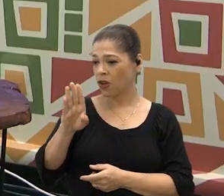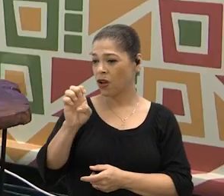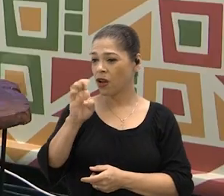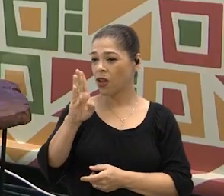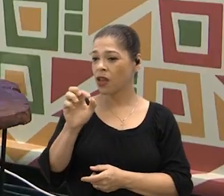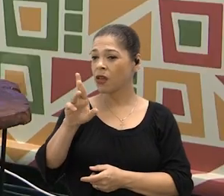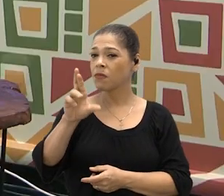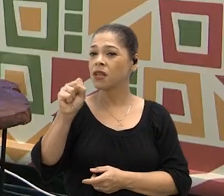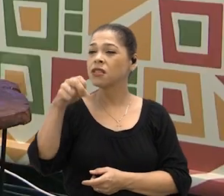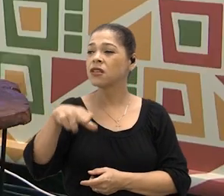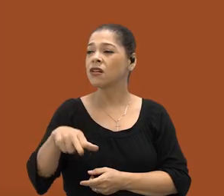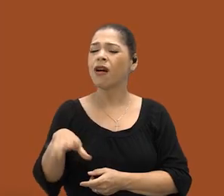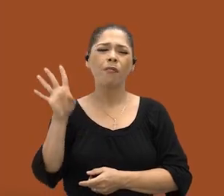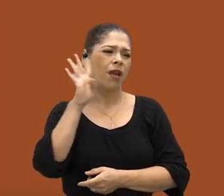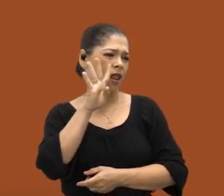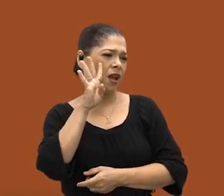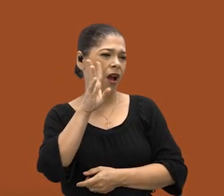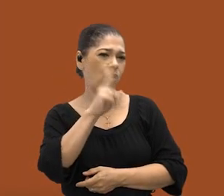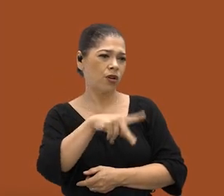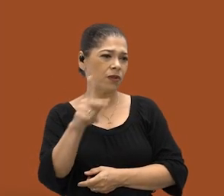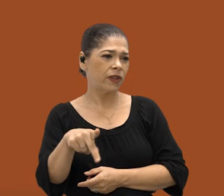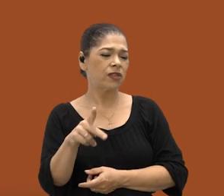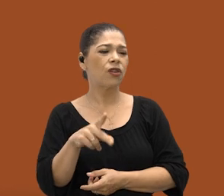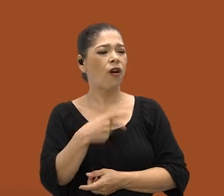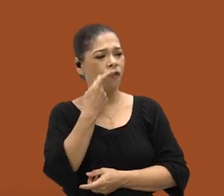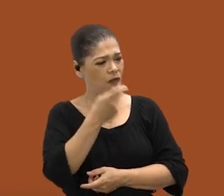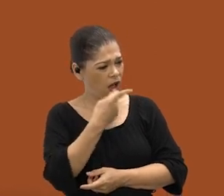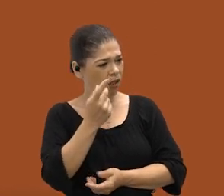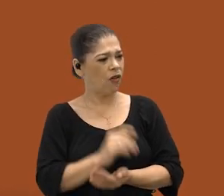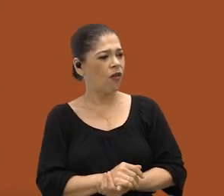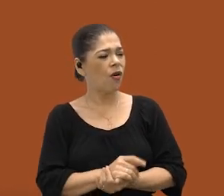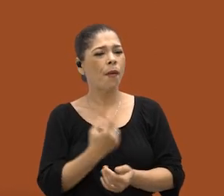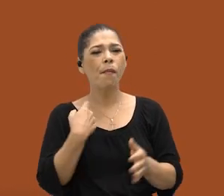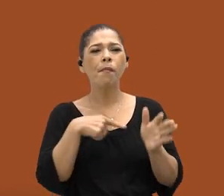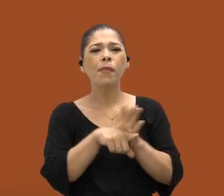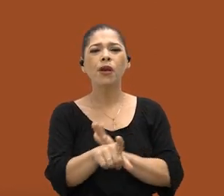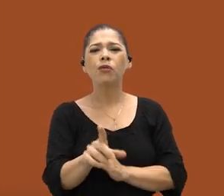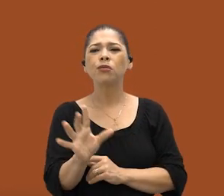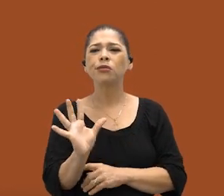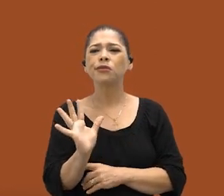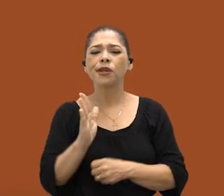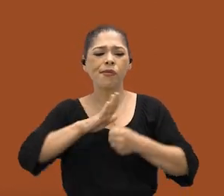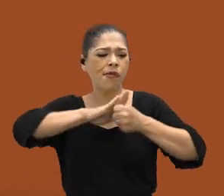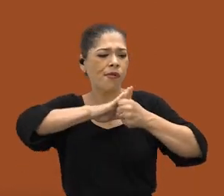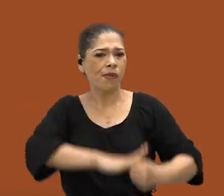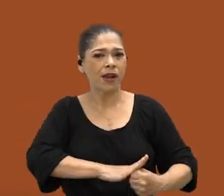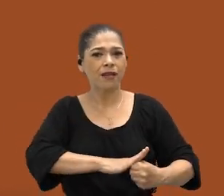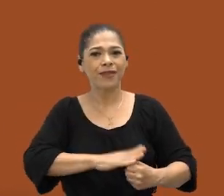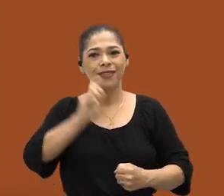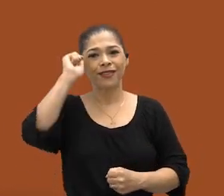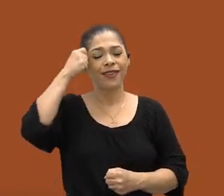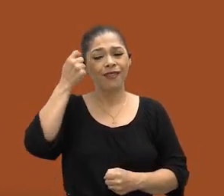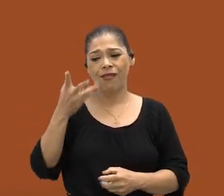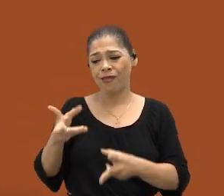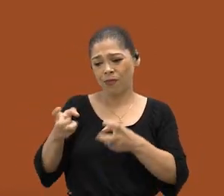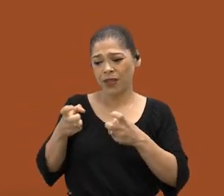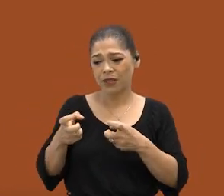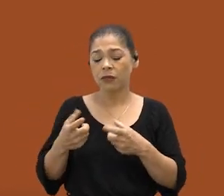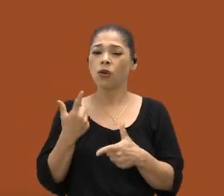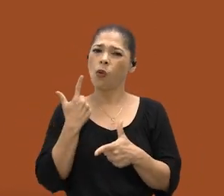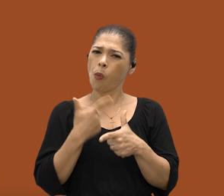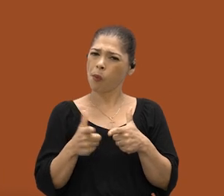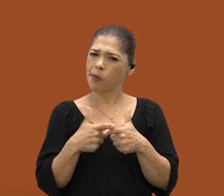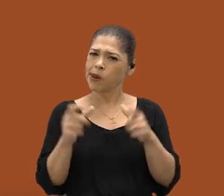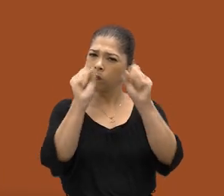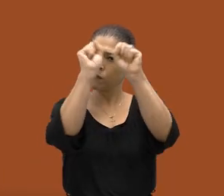Emerson por favor bem bacana que o professor colocou né a primeira pergunta o apagamento negro eu vejo muito